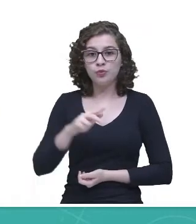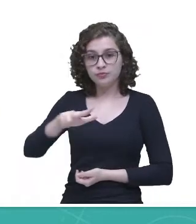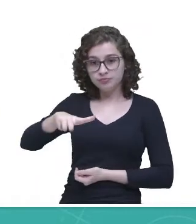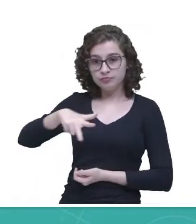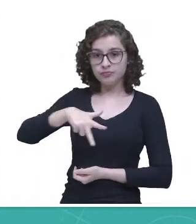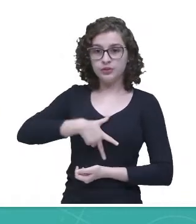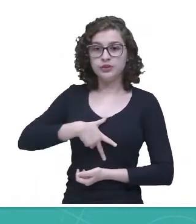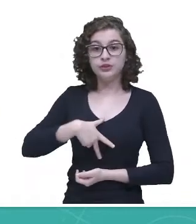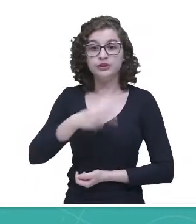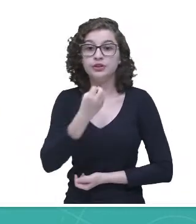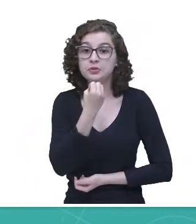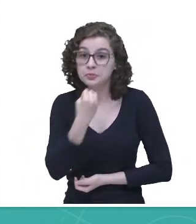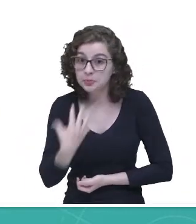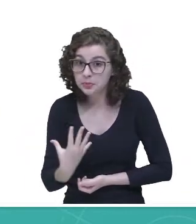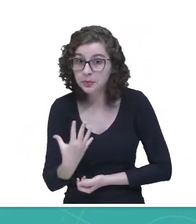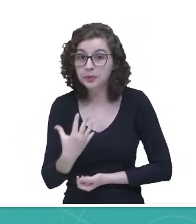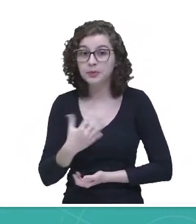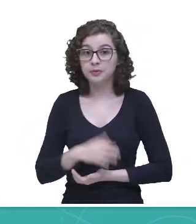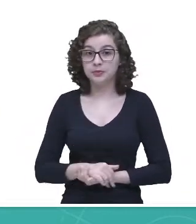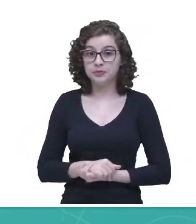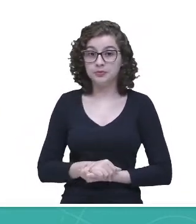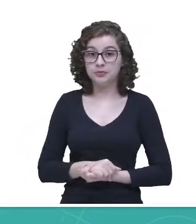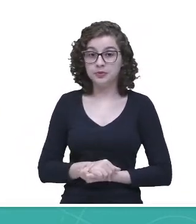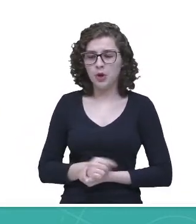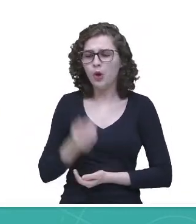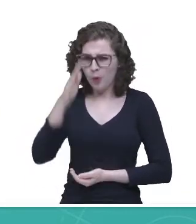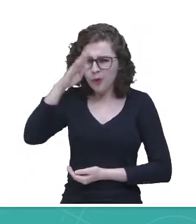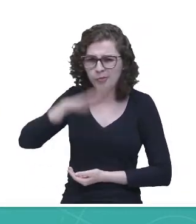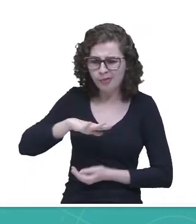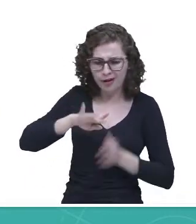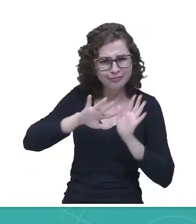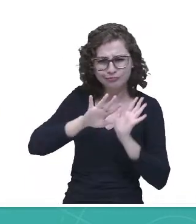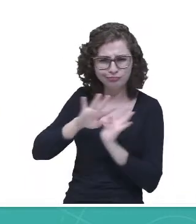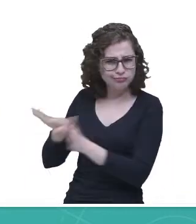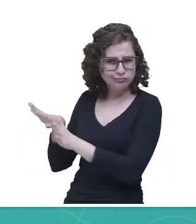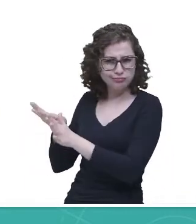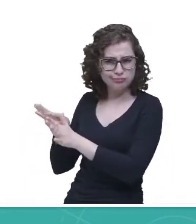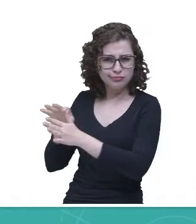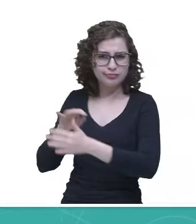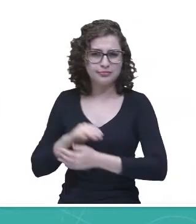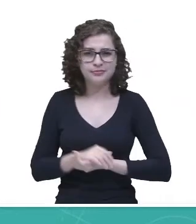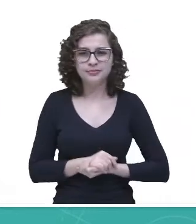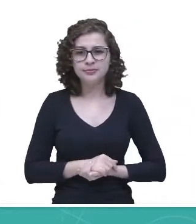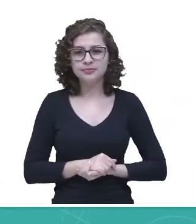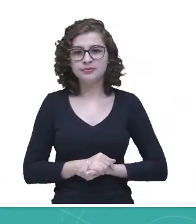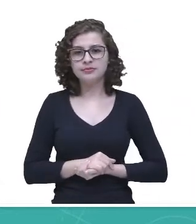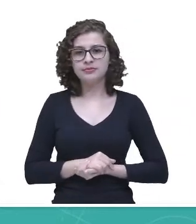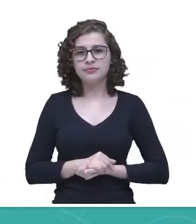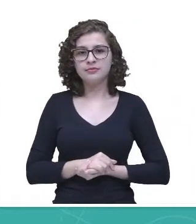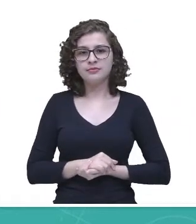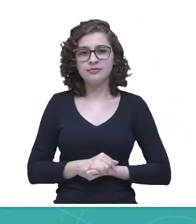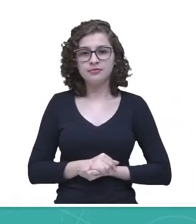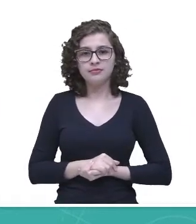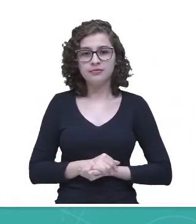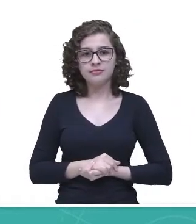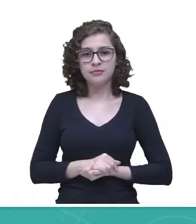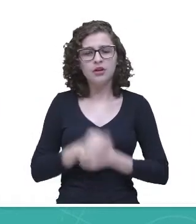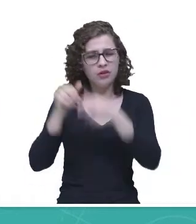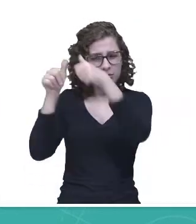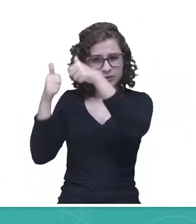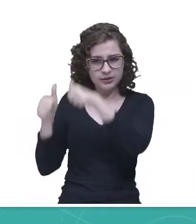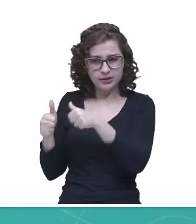entidade benevolente. A existência do mal é descartada. Muito bem, vamos lá,